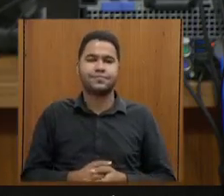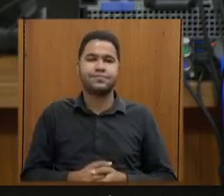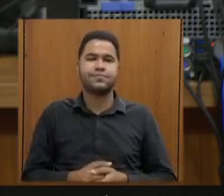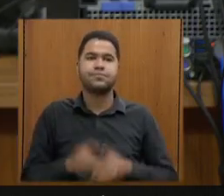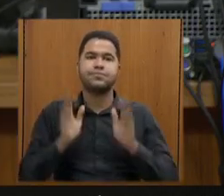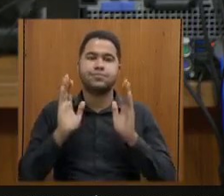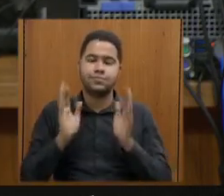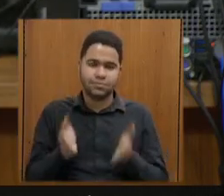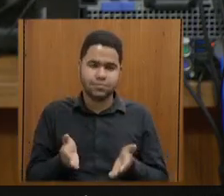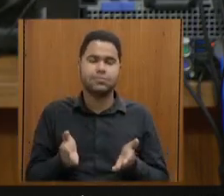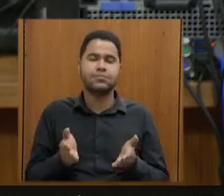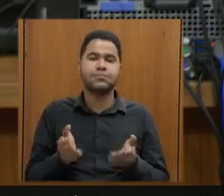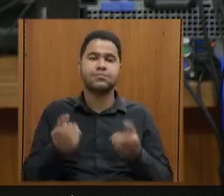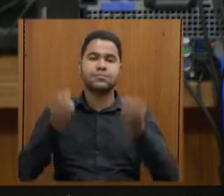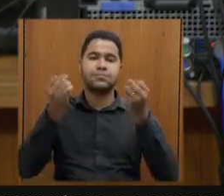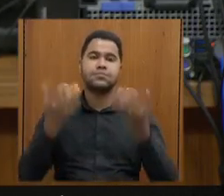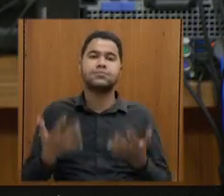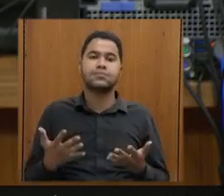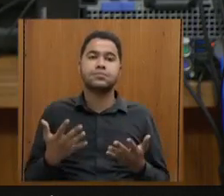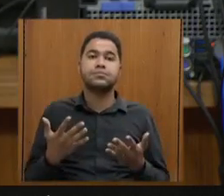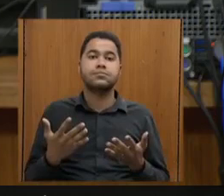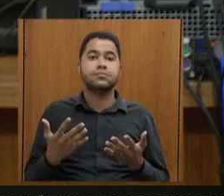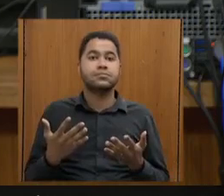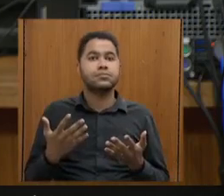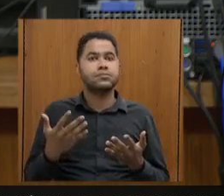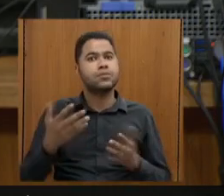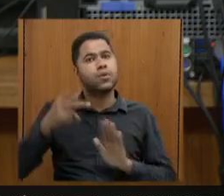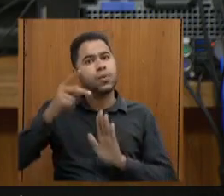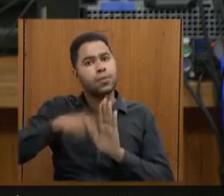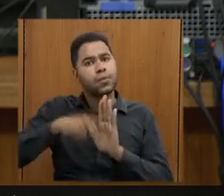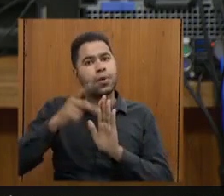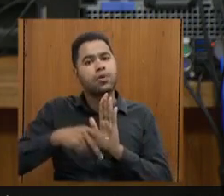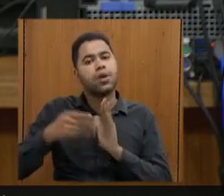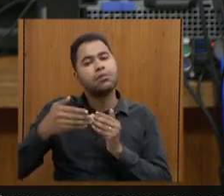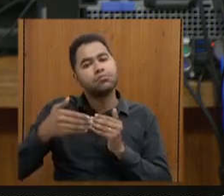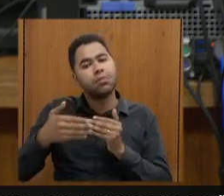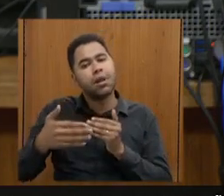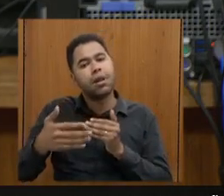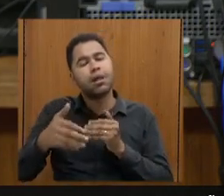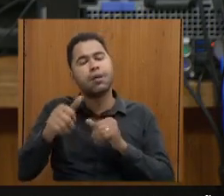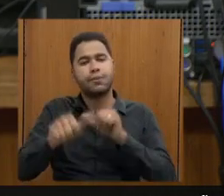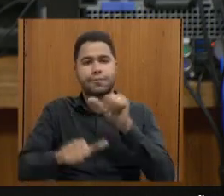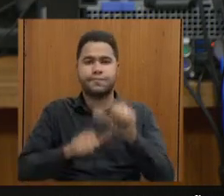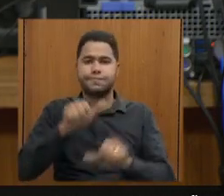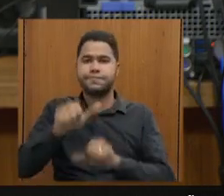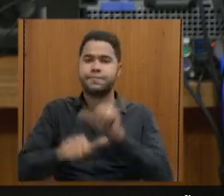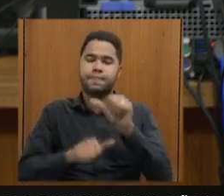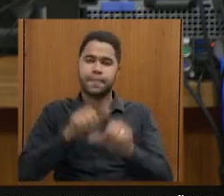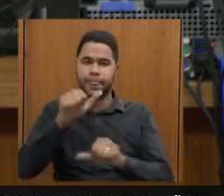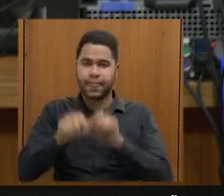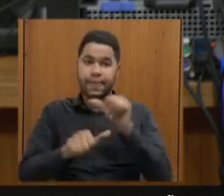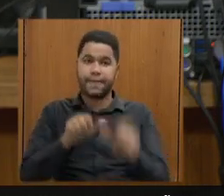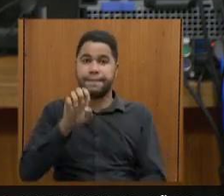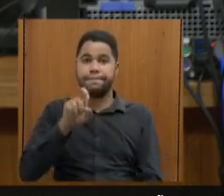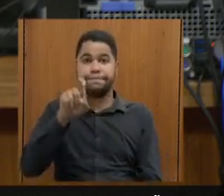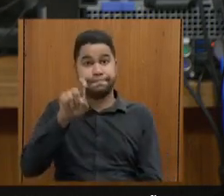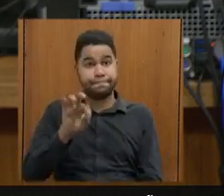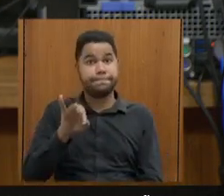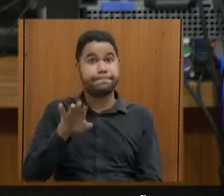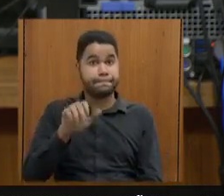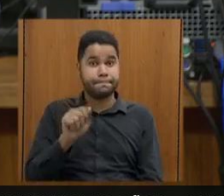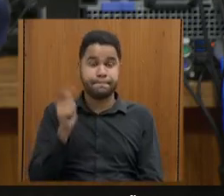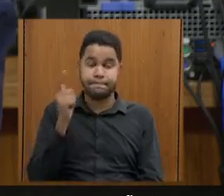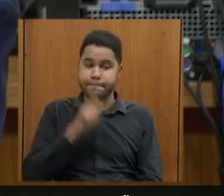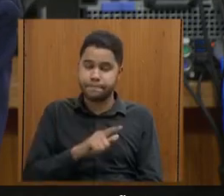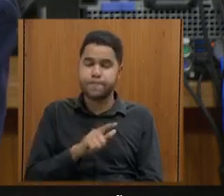e eu já falava da num grande projeto de longo prazo para transformar Extrema e transformou